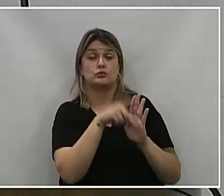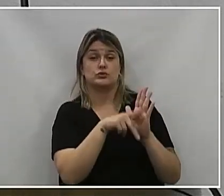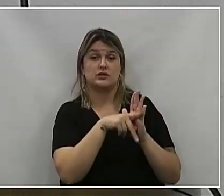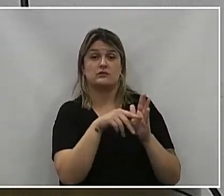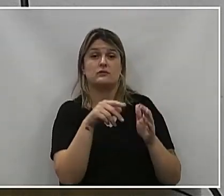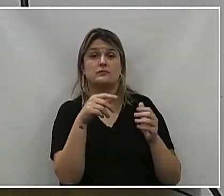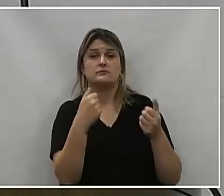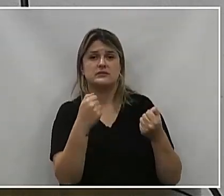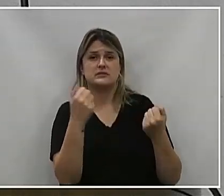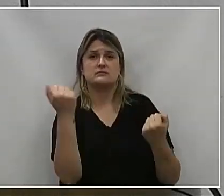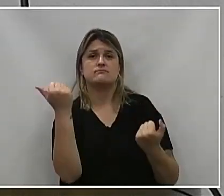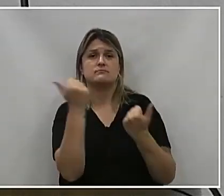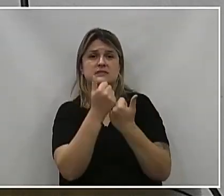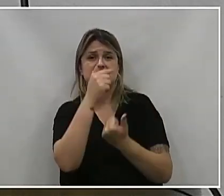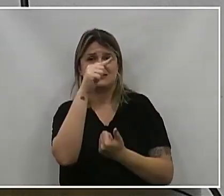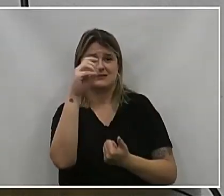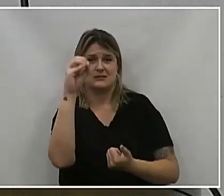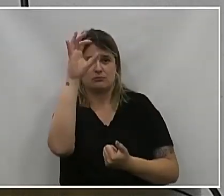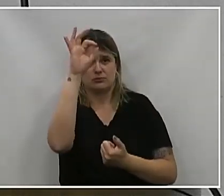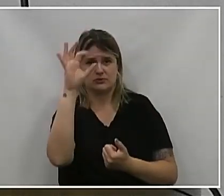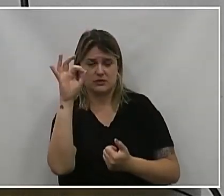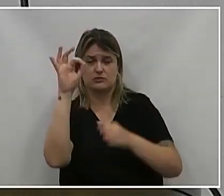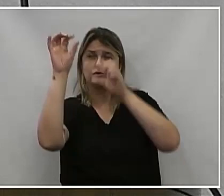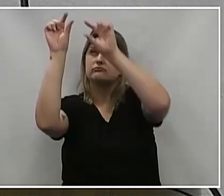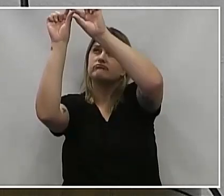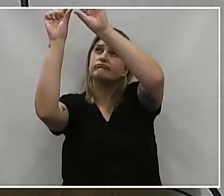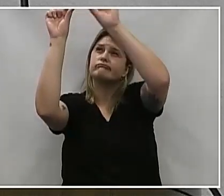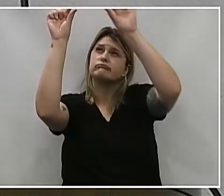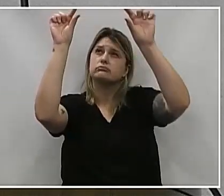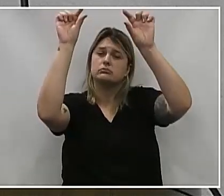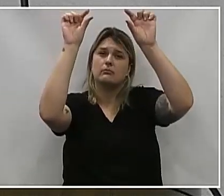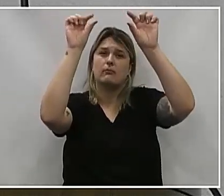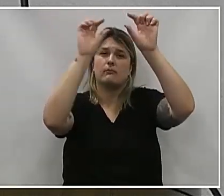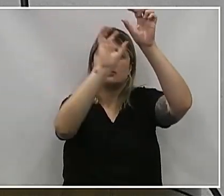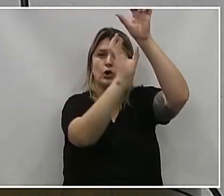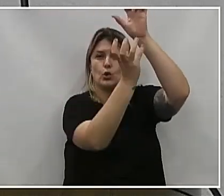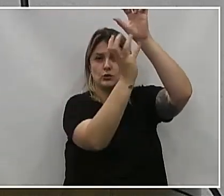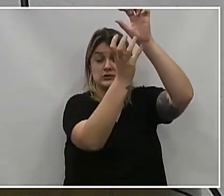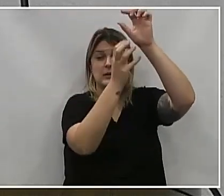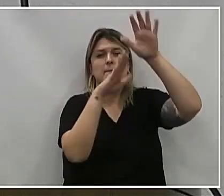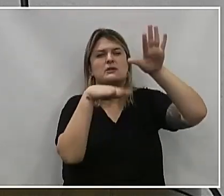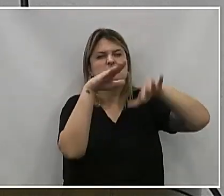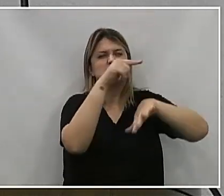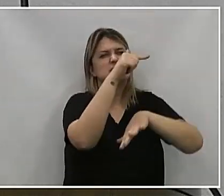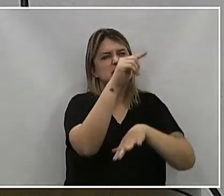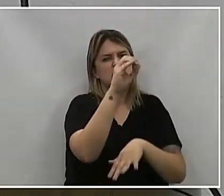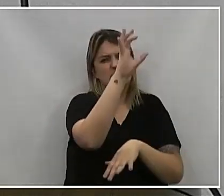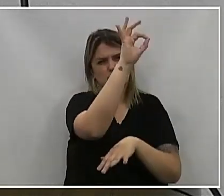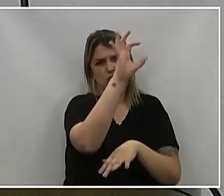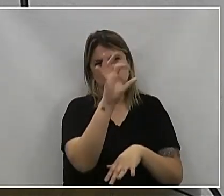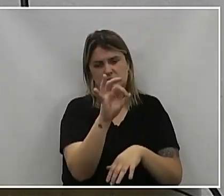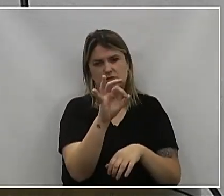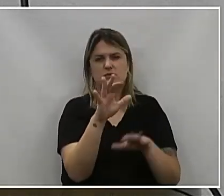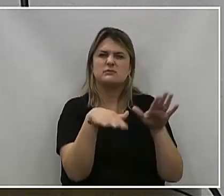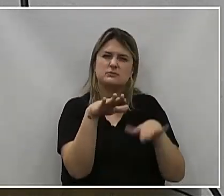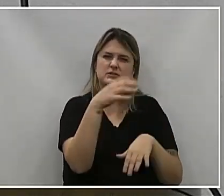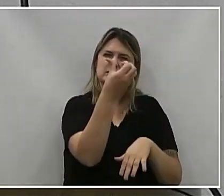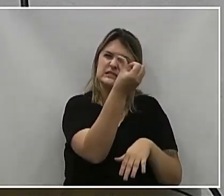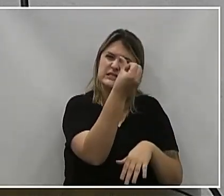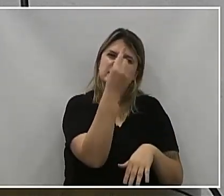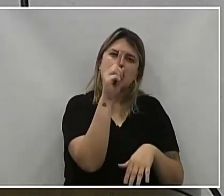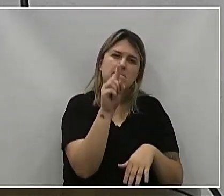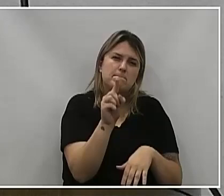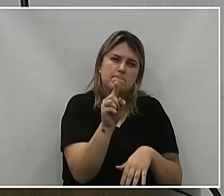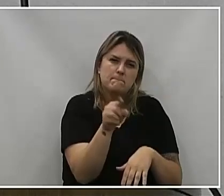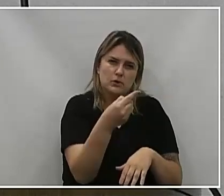70% dos braços. Então, a gente está falando aqui de 9 mil pontos, onde 70% desse número, 6 mil braços,